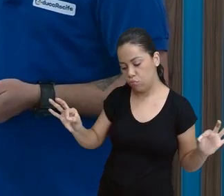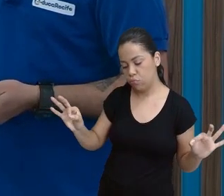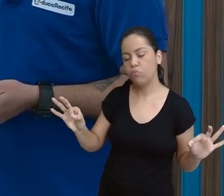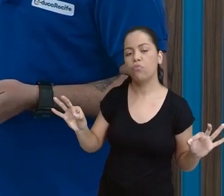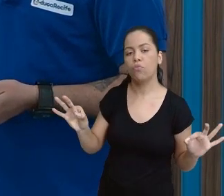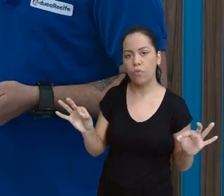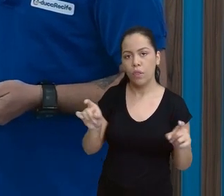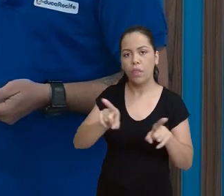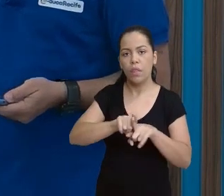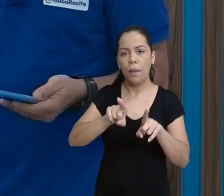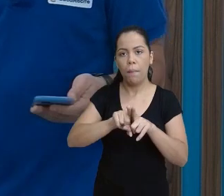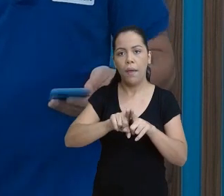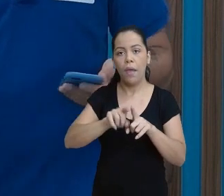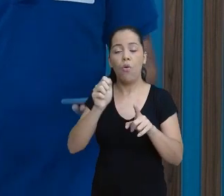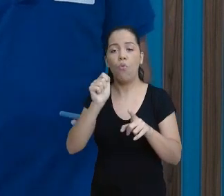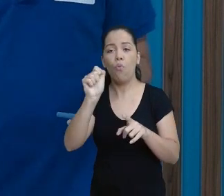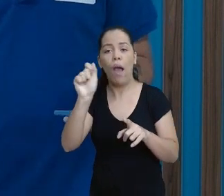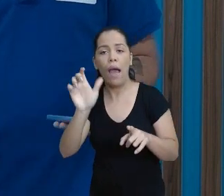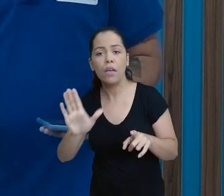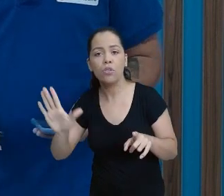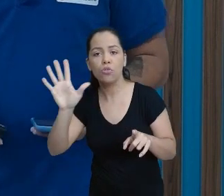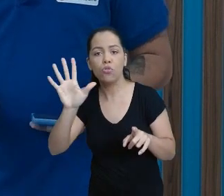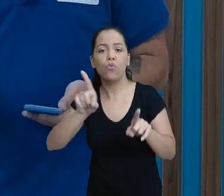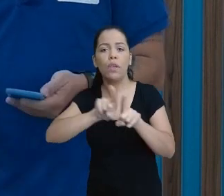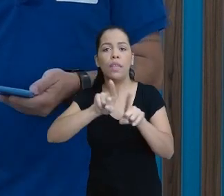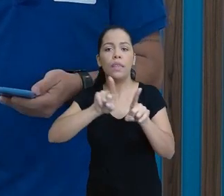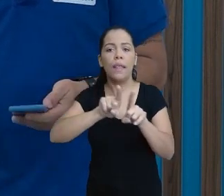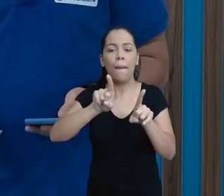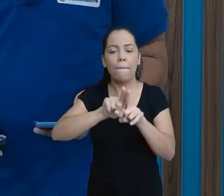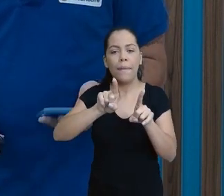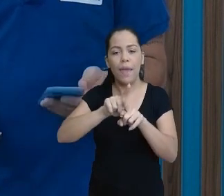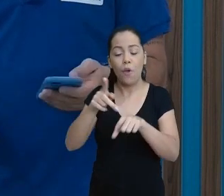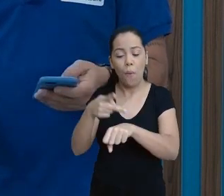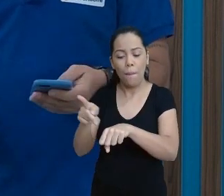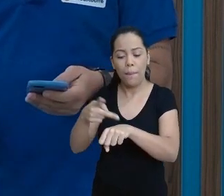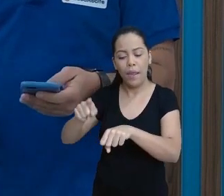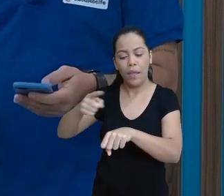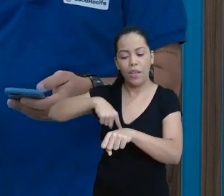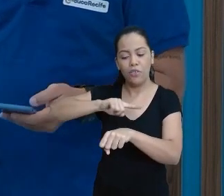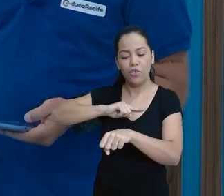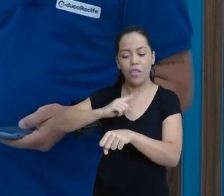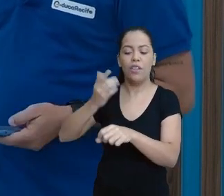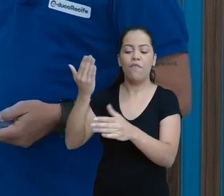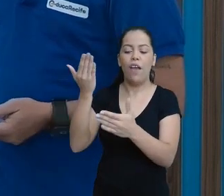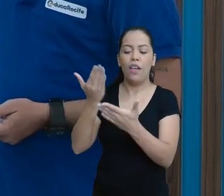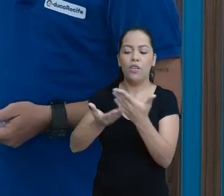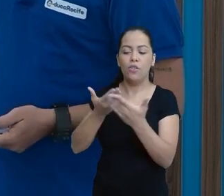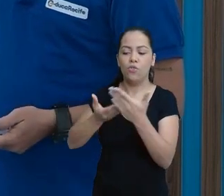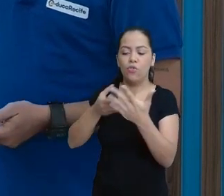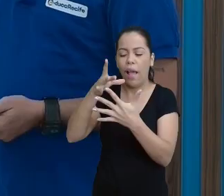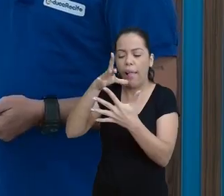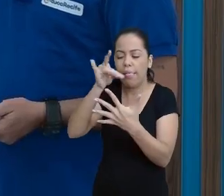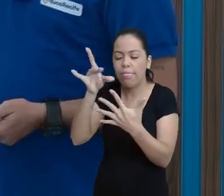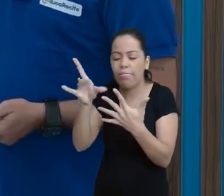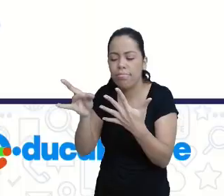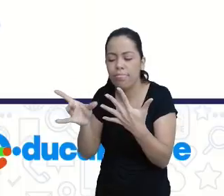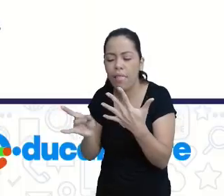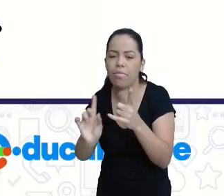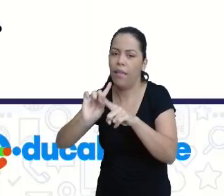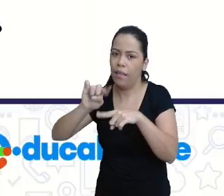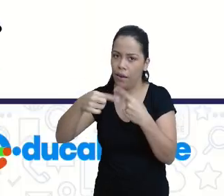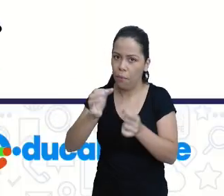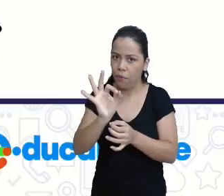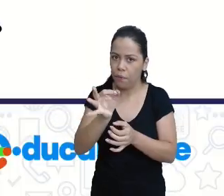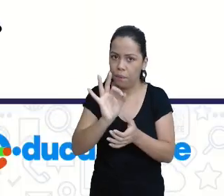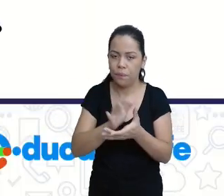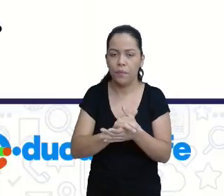caso ali o azul e o preto, vão ser elementos que a gente vai estudar detalhadamente daqui a pouco, tá certo? Então, quando a gente pega